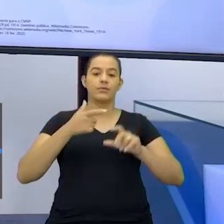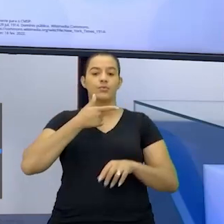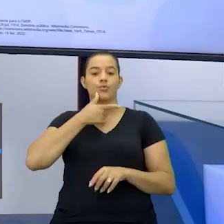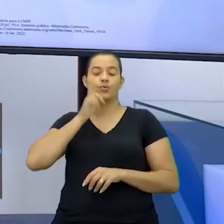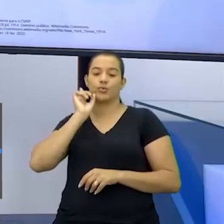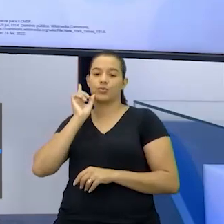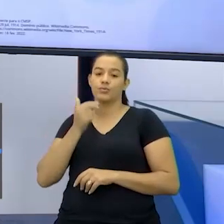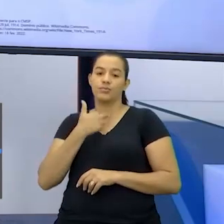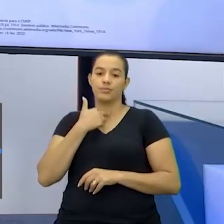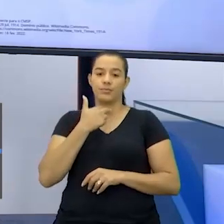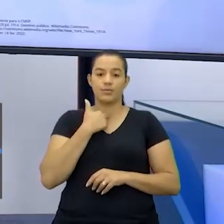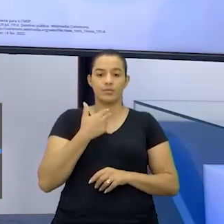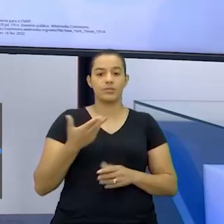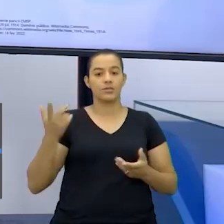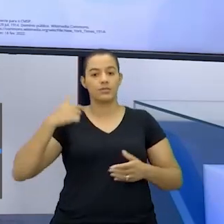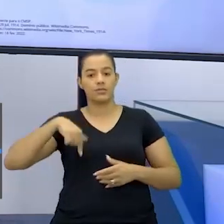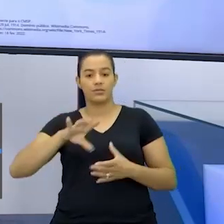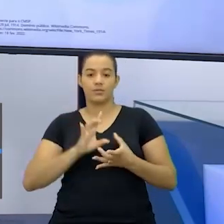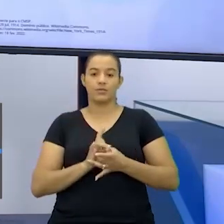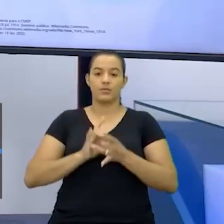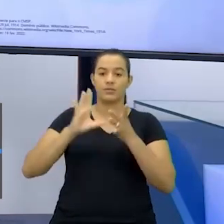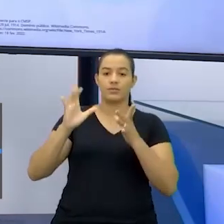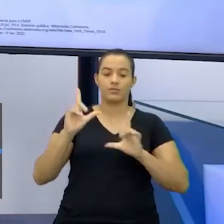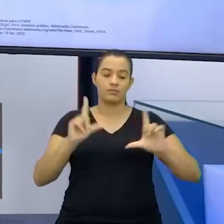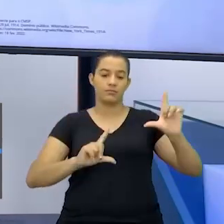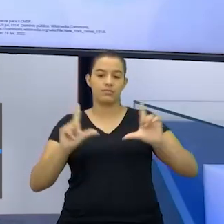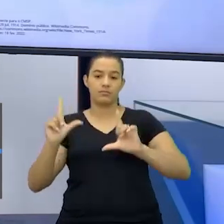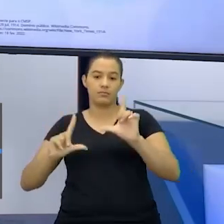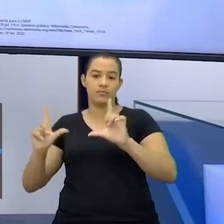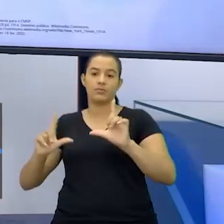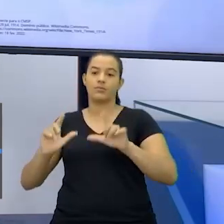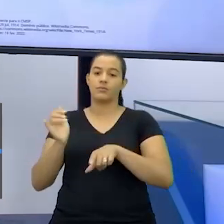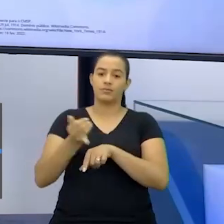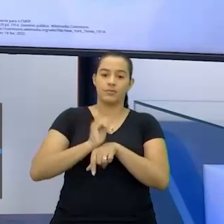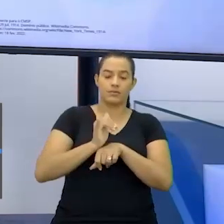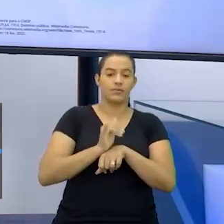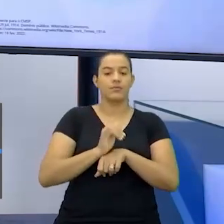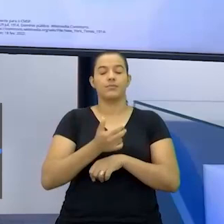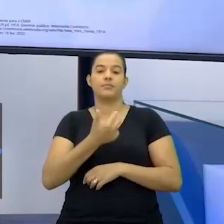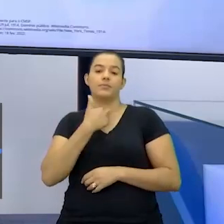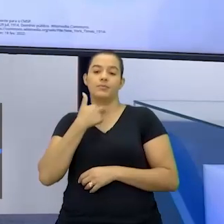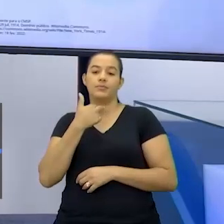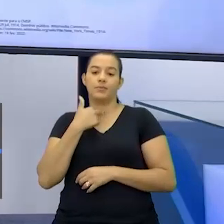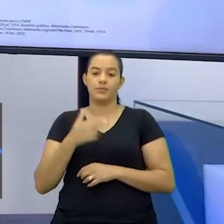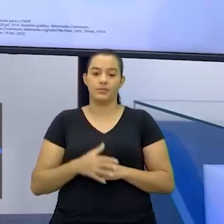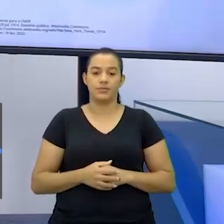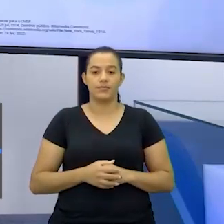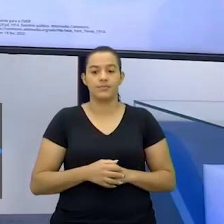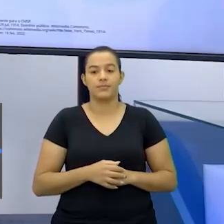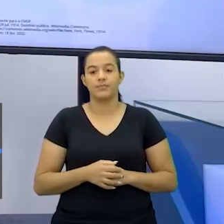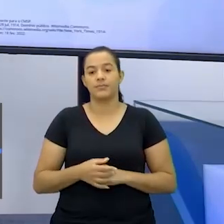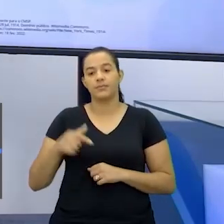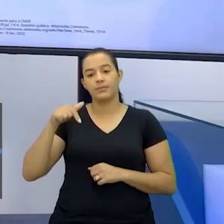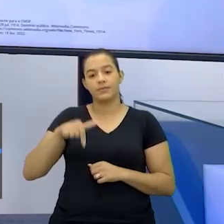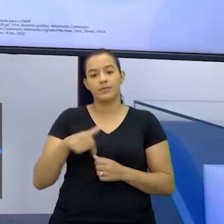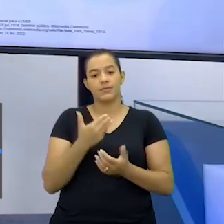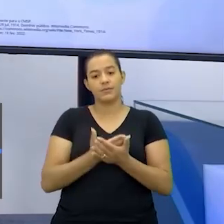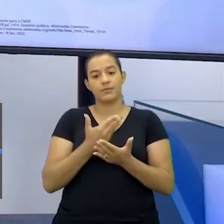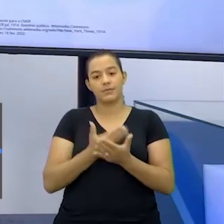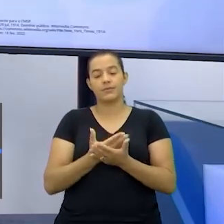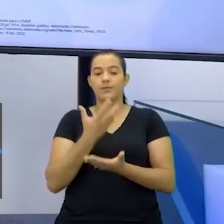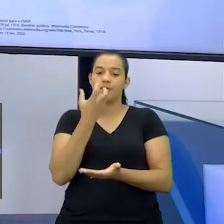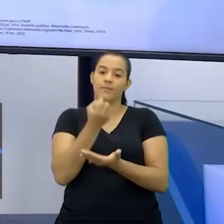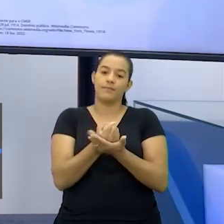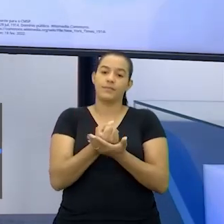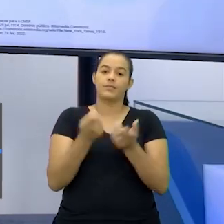por exemplo, porque eu não tenho liberdade aqui, estamos na TV, estamos no YouTube, né? Então, você pode ver essa aula no aplicativo,